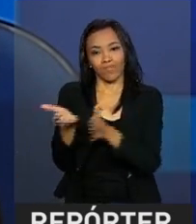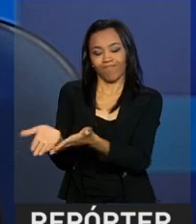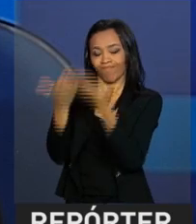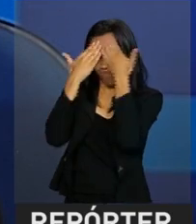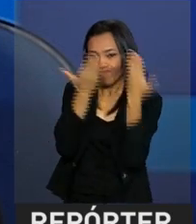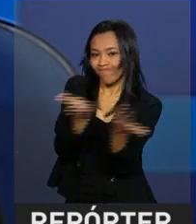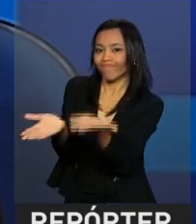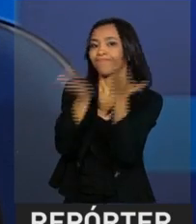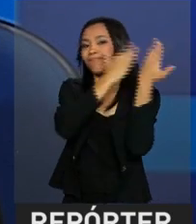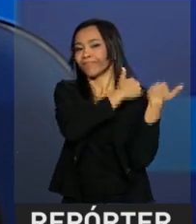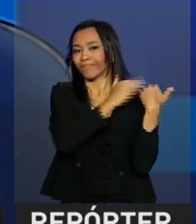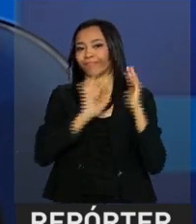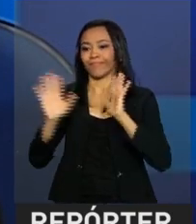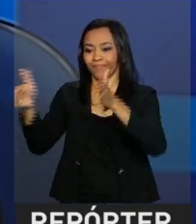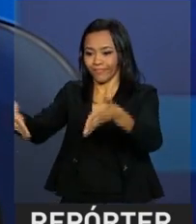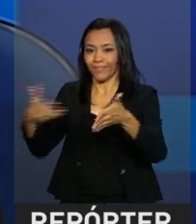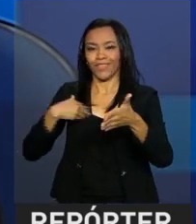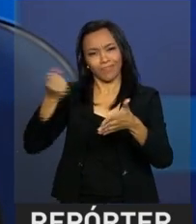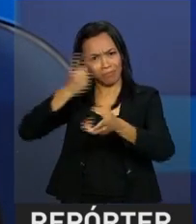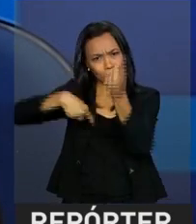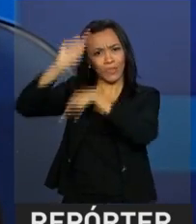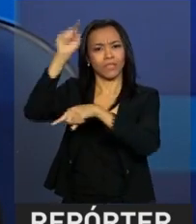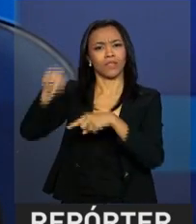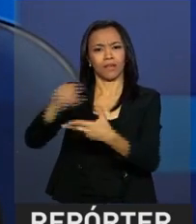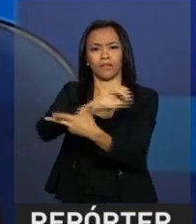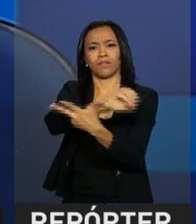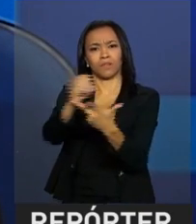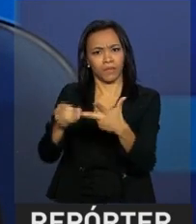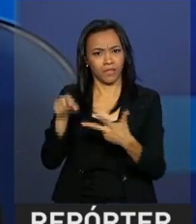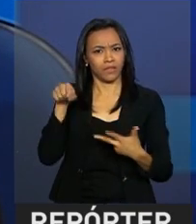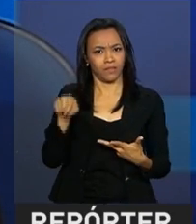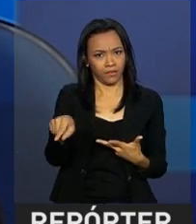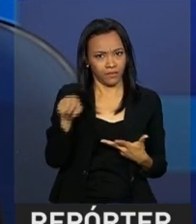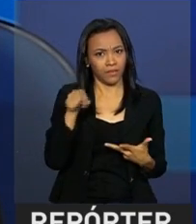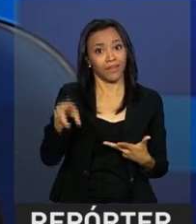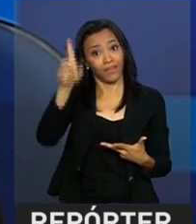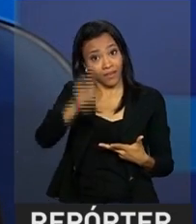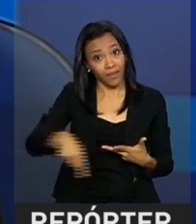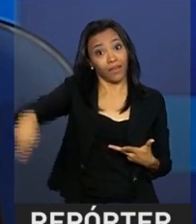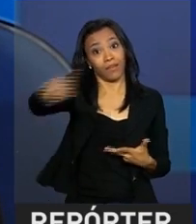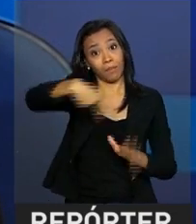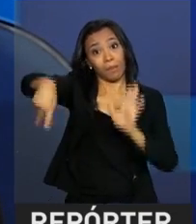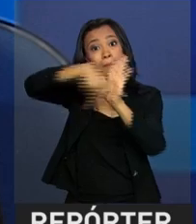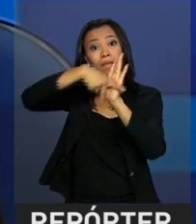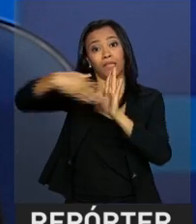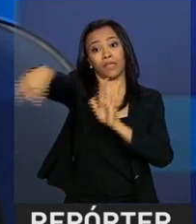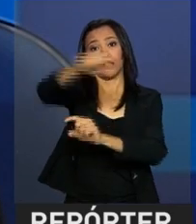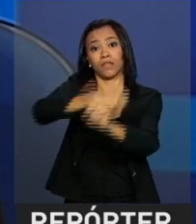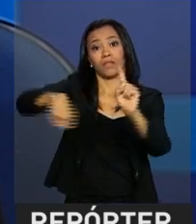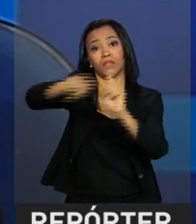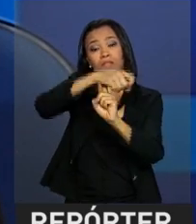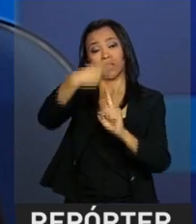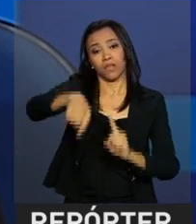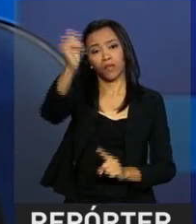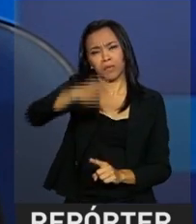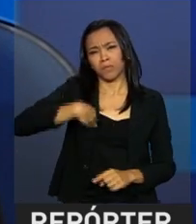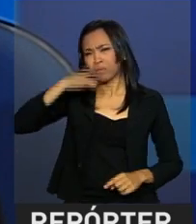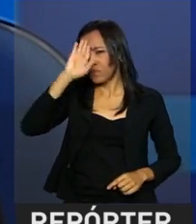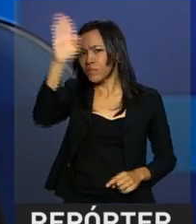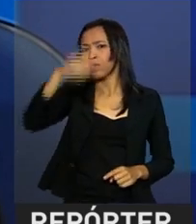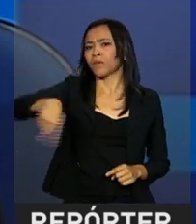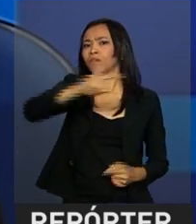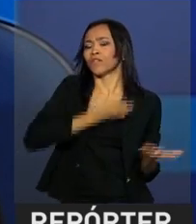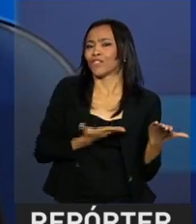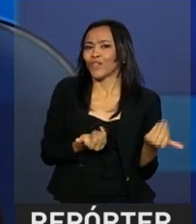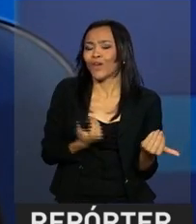página, consagra o sucesso do Enem, que é um patrimônio da população brasileira, especialmente dos jovens